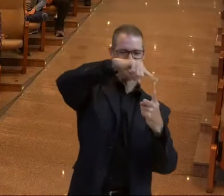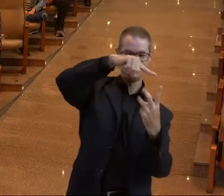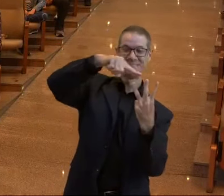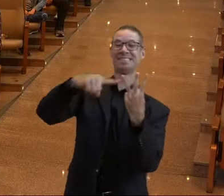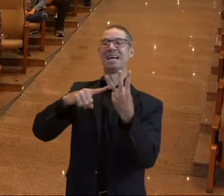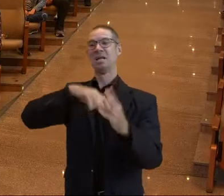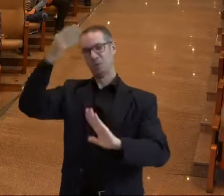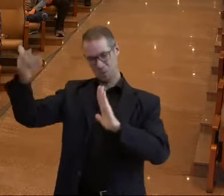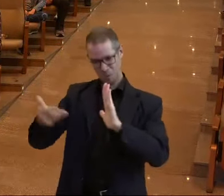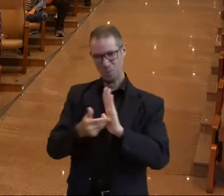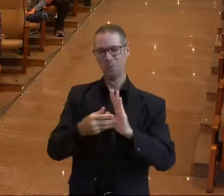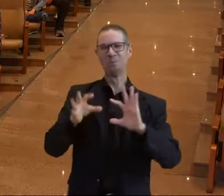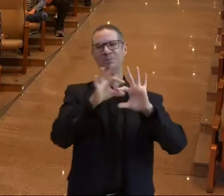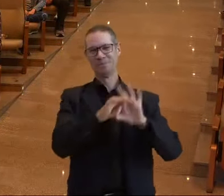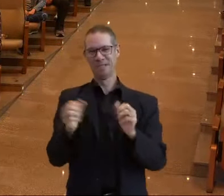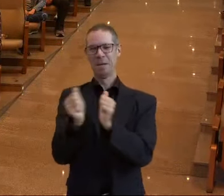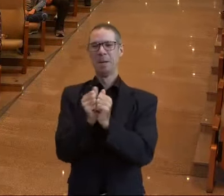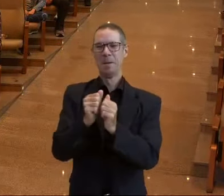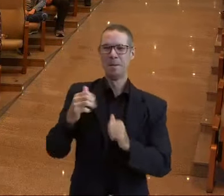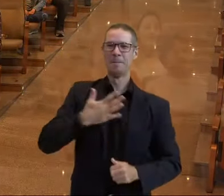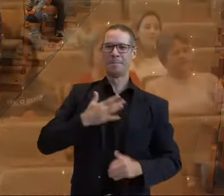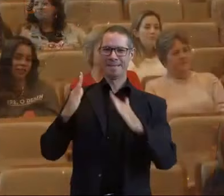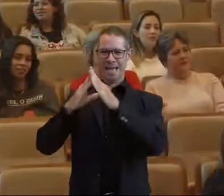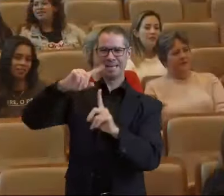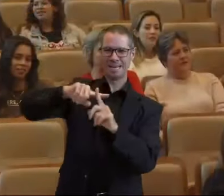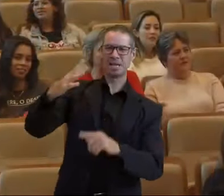Agora todo mundo aqui, vai.